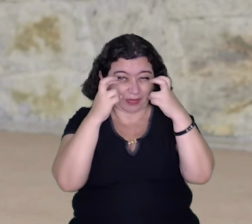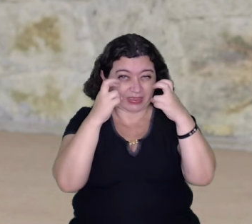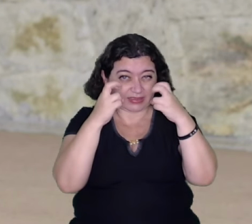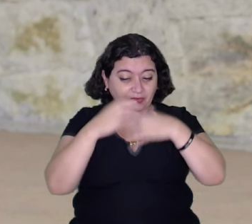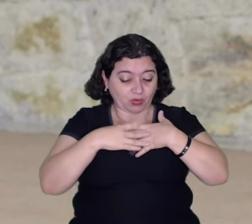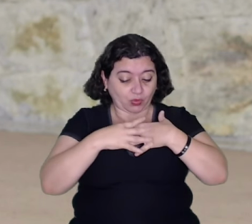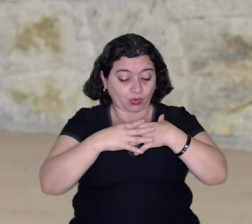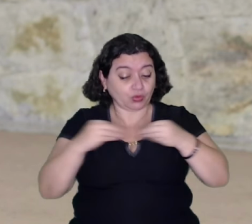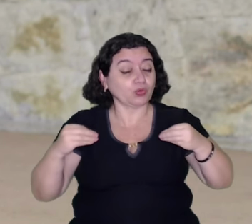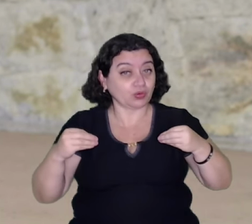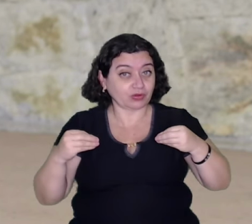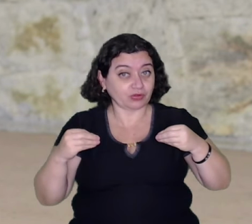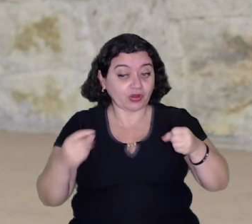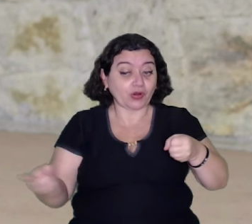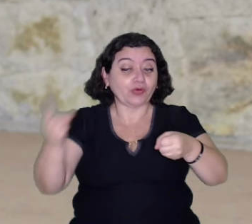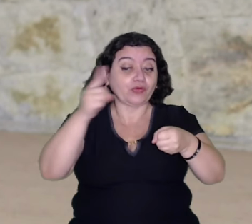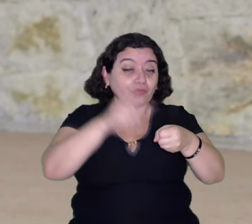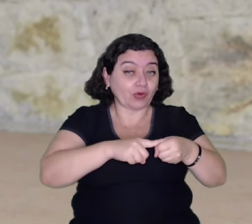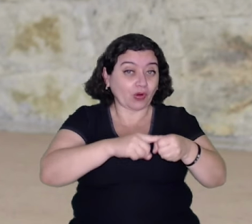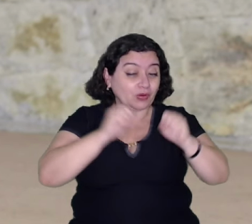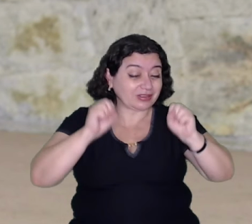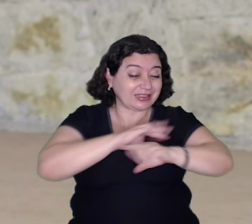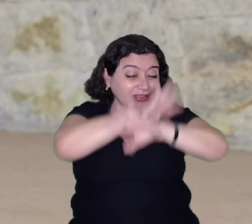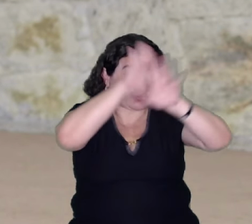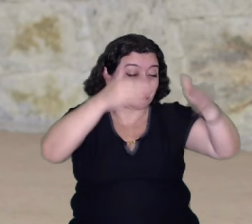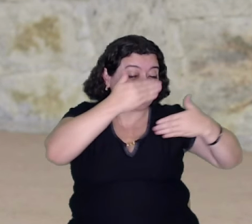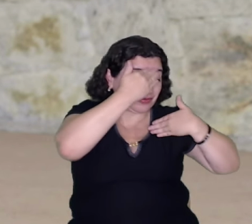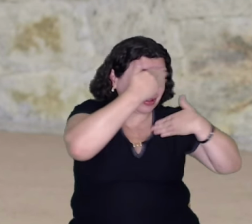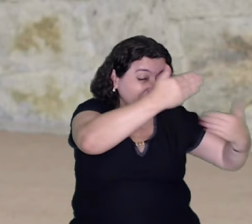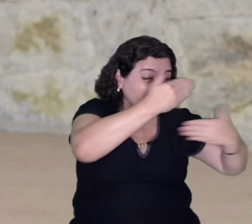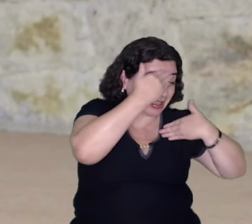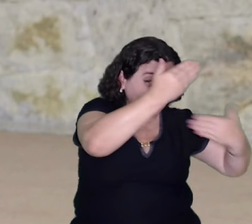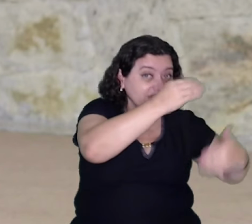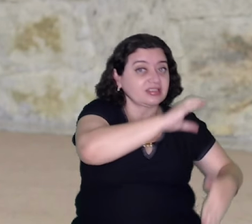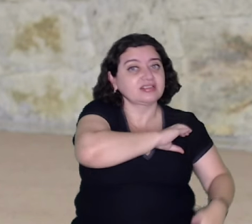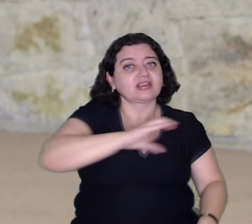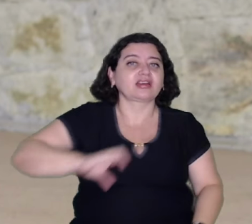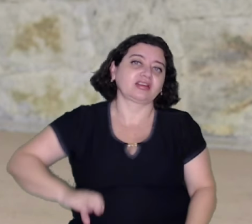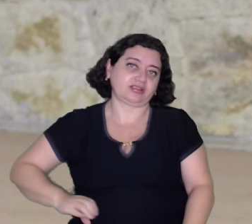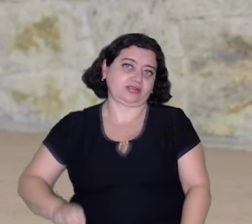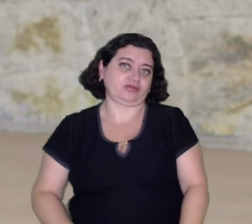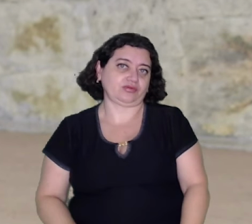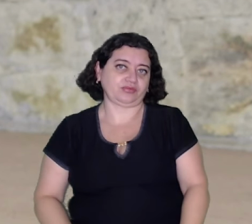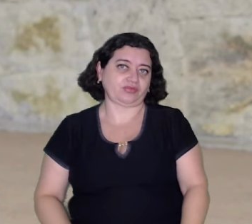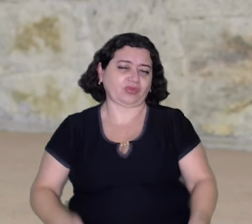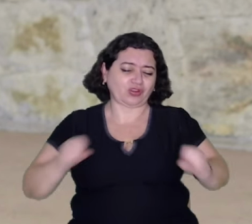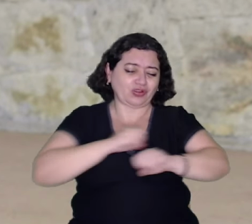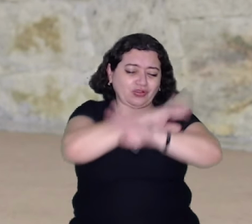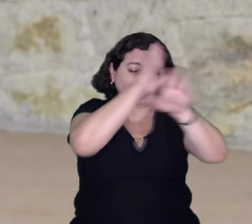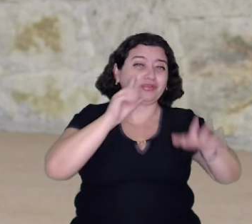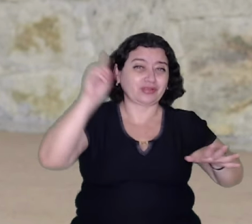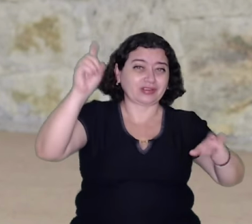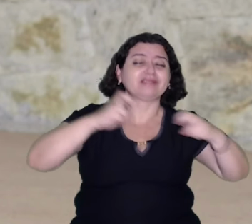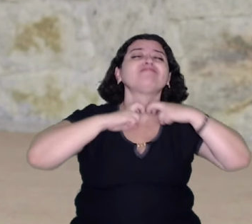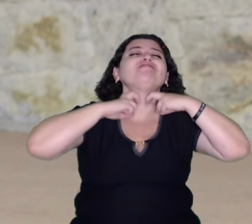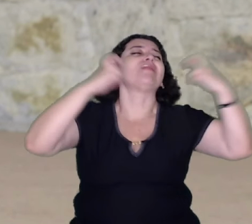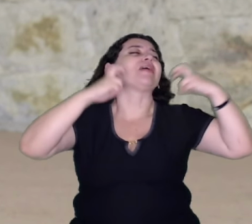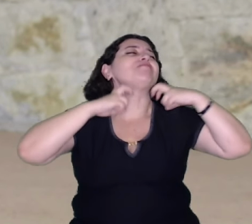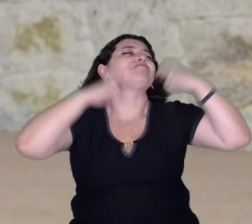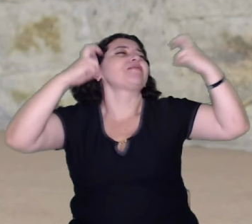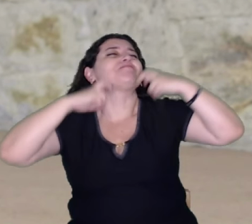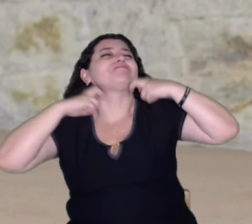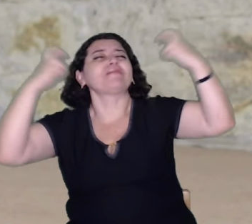curado, volta glorificando a Cristo, glorificando a Deus, e faz isso em alta